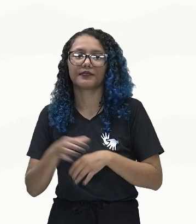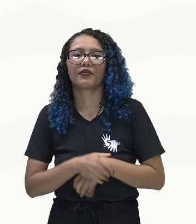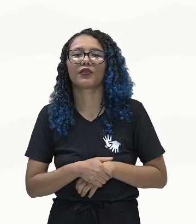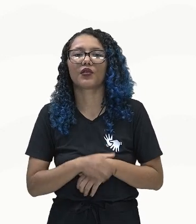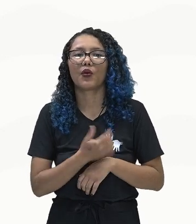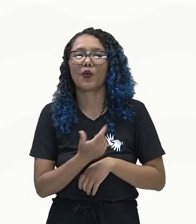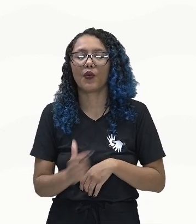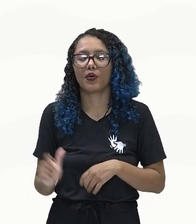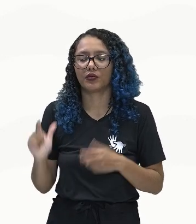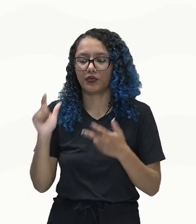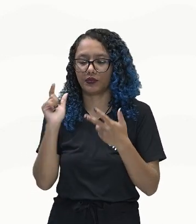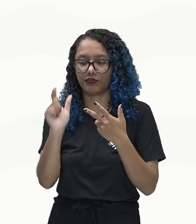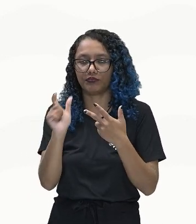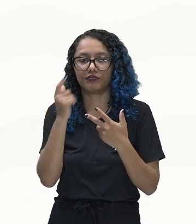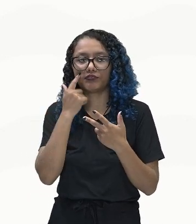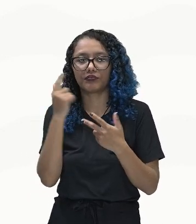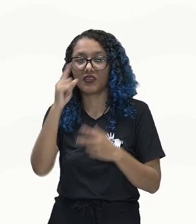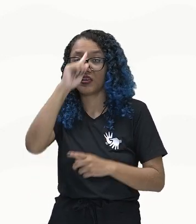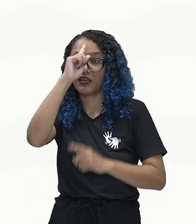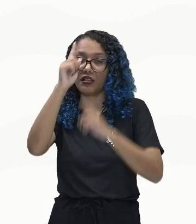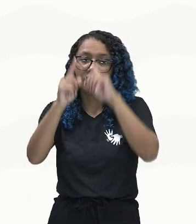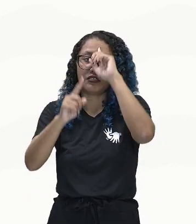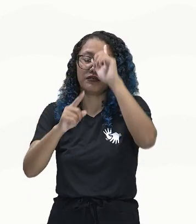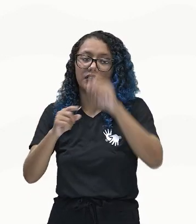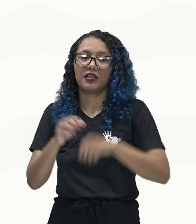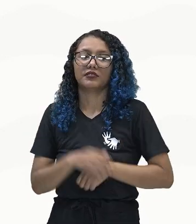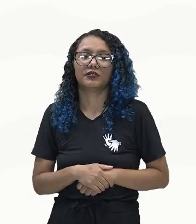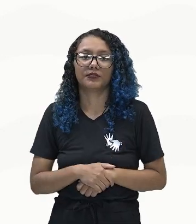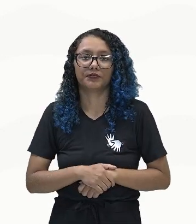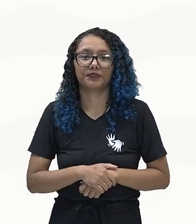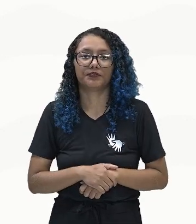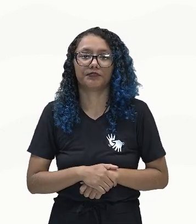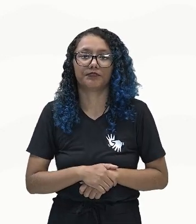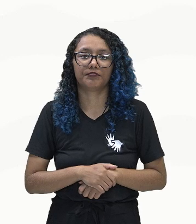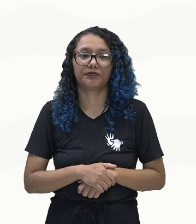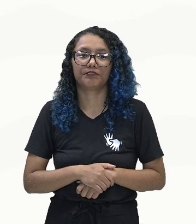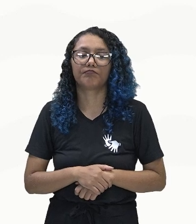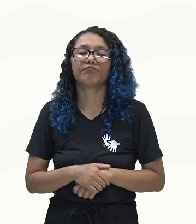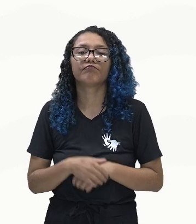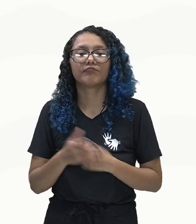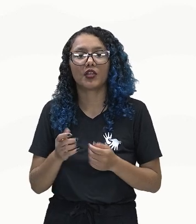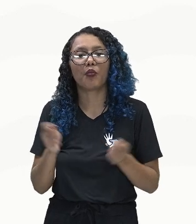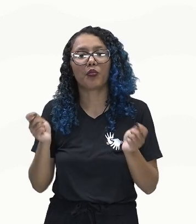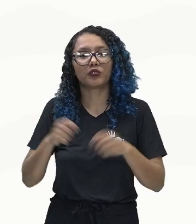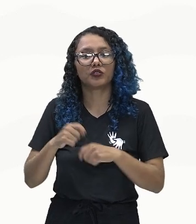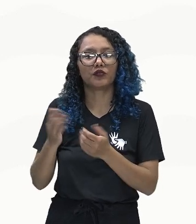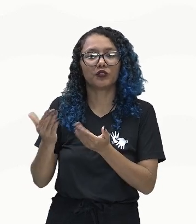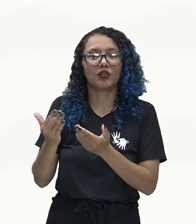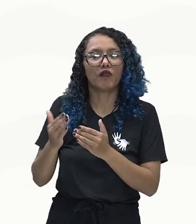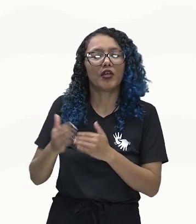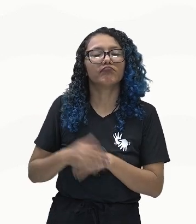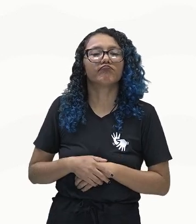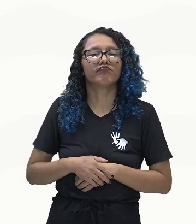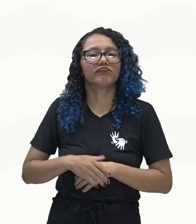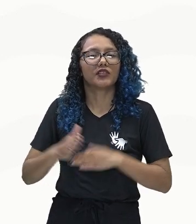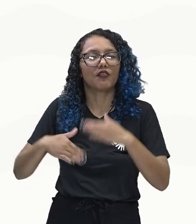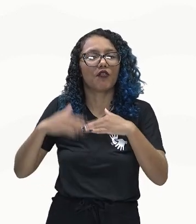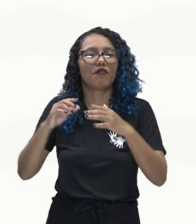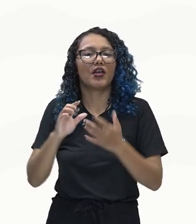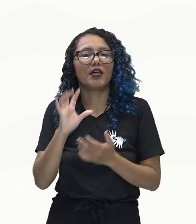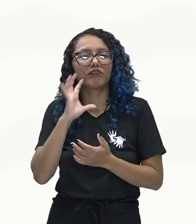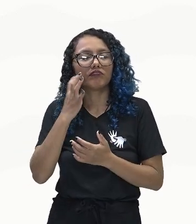próximo é a criatividade e inovação. Permite que os jovens desenvolvam soluções originais para os desafios que